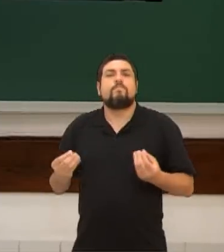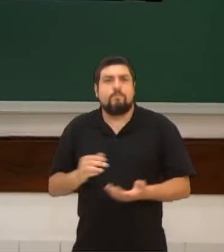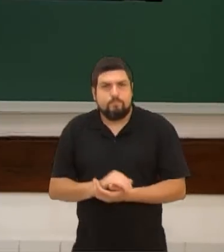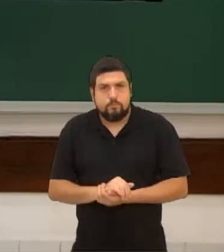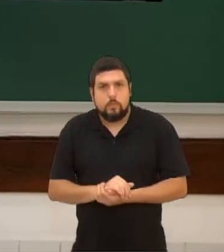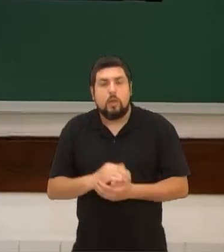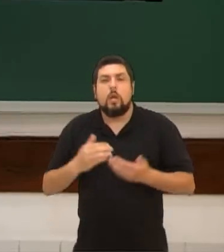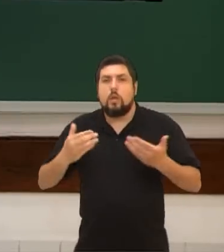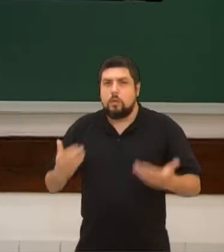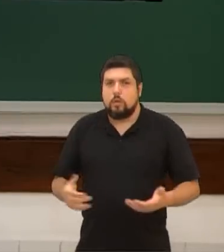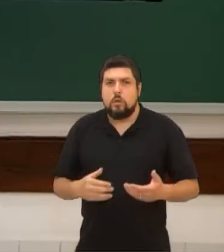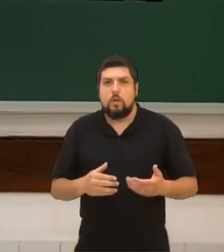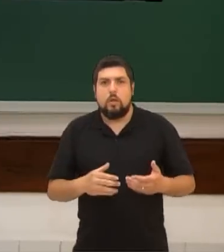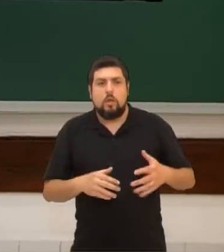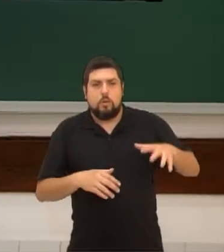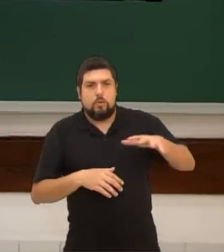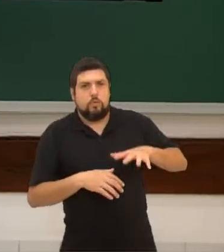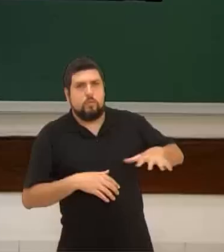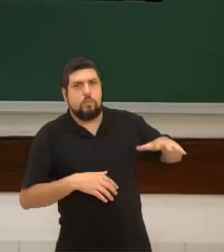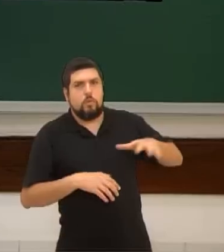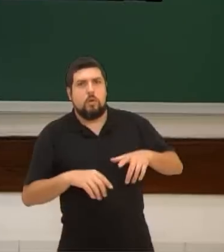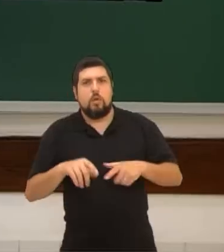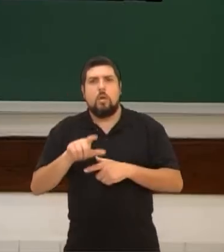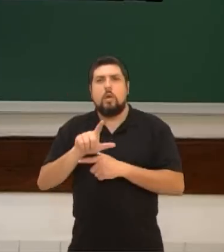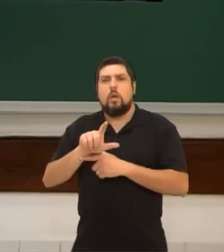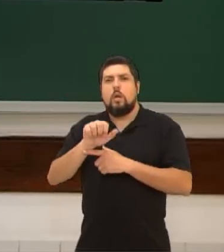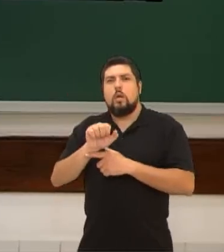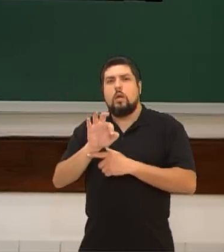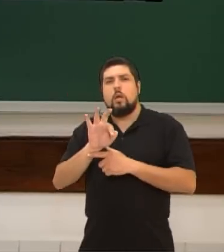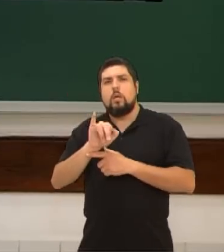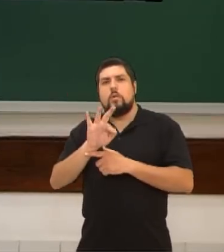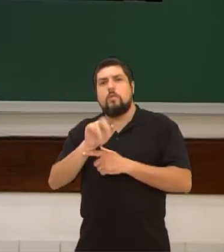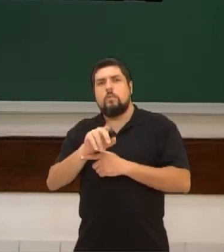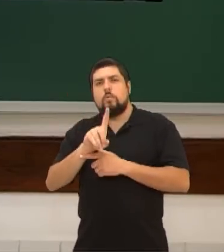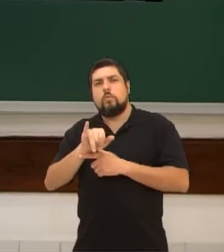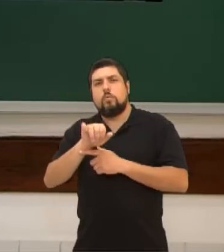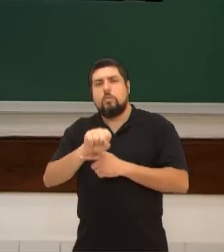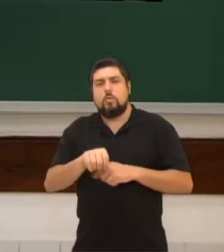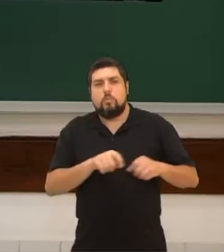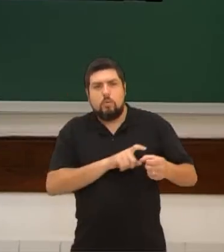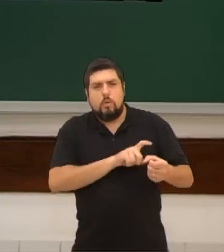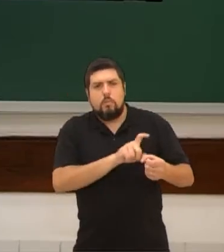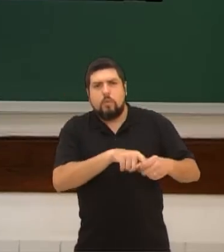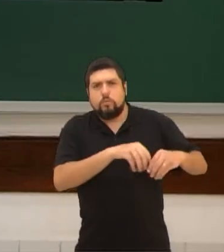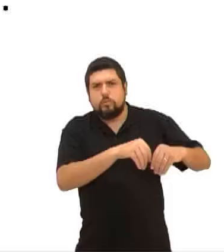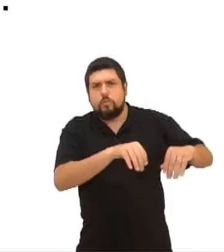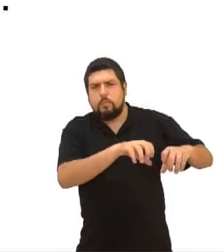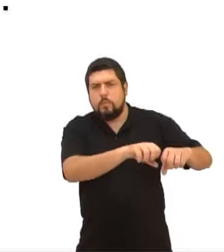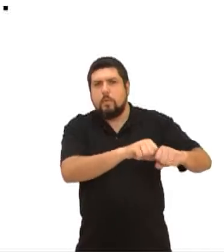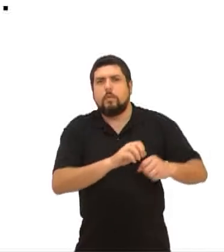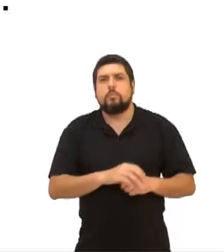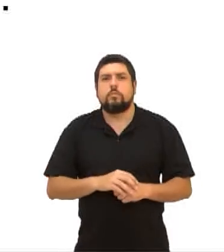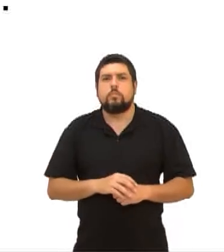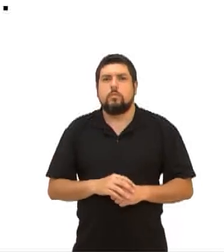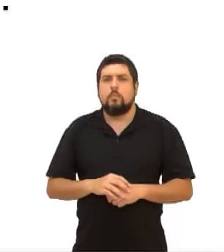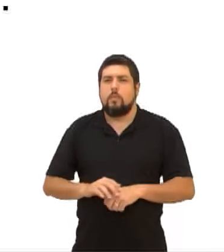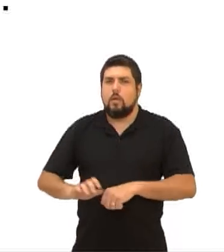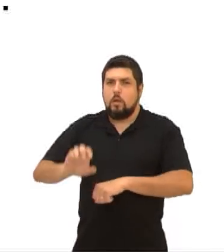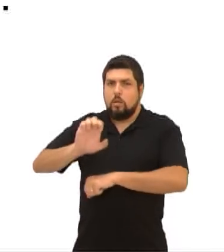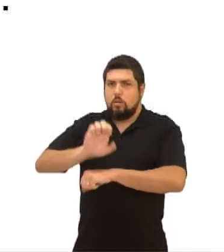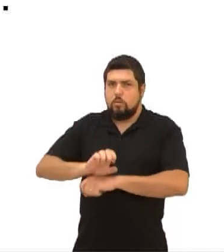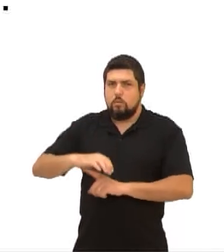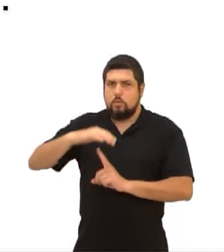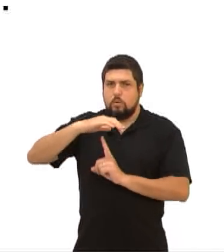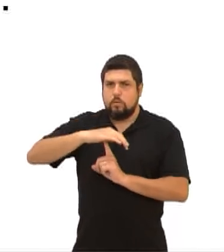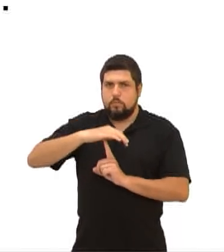desses latifúndios monocultores aqui no Brasil durante o Segundo Reinado. No estado do Paraná, como a gente já viu